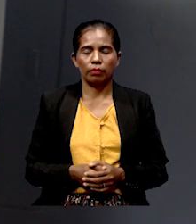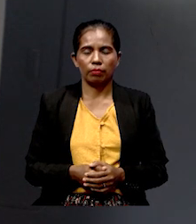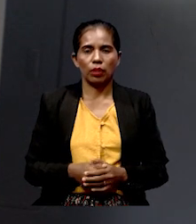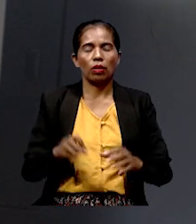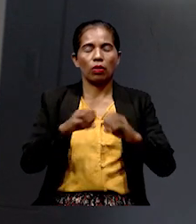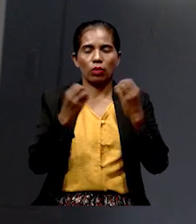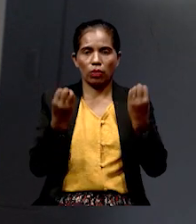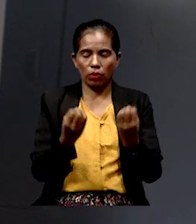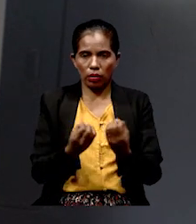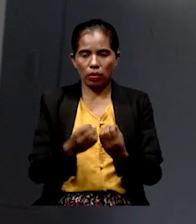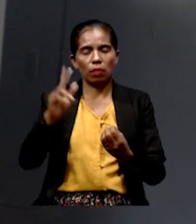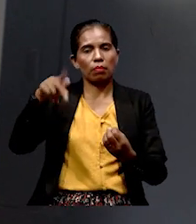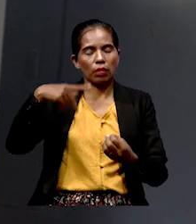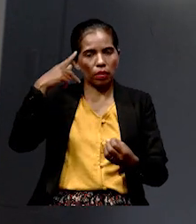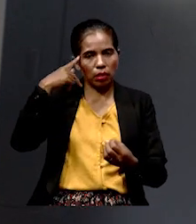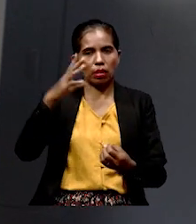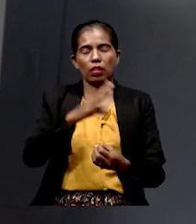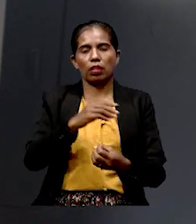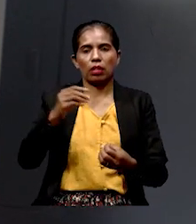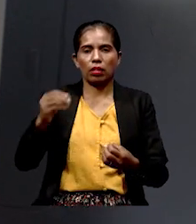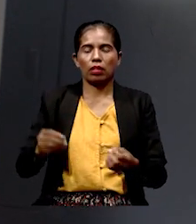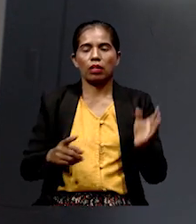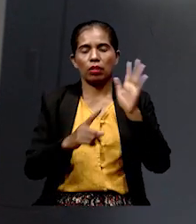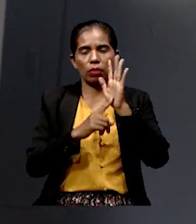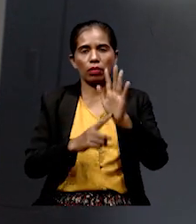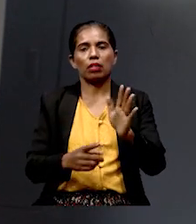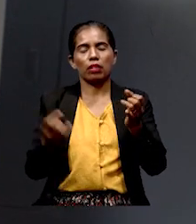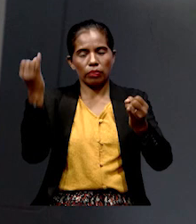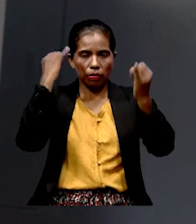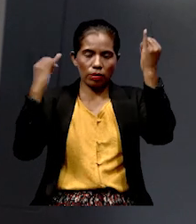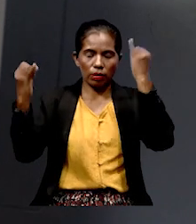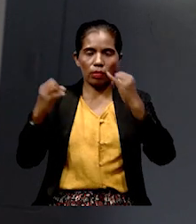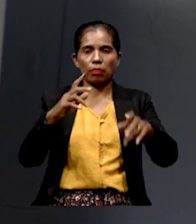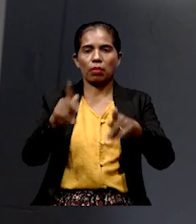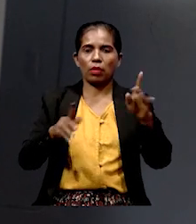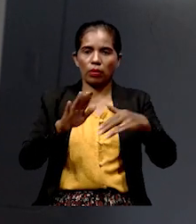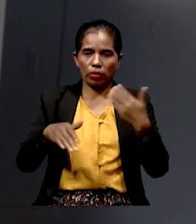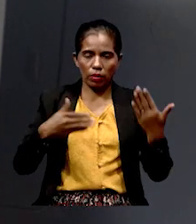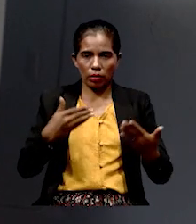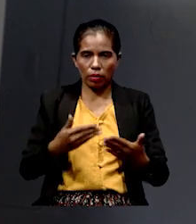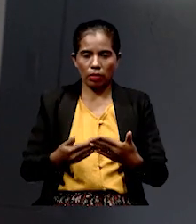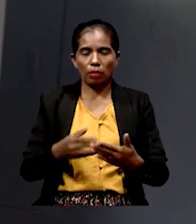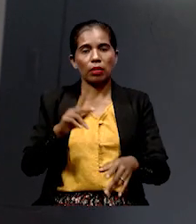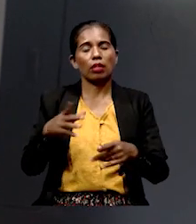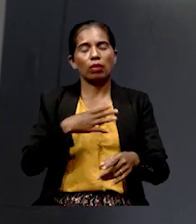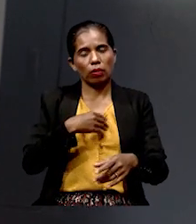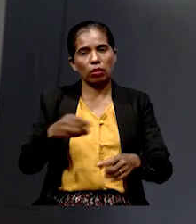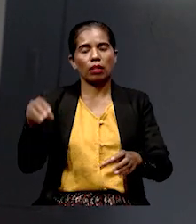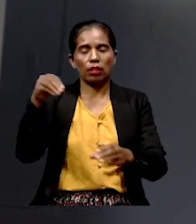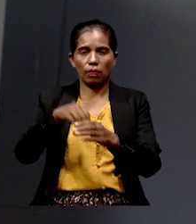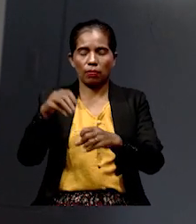organização política co tem ser espalha informações ser baia apoiantes militantes que simpatizantes era